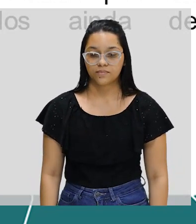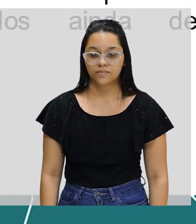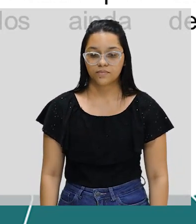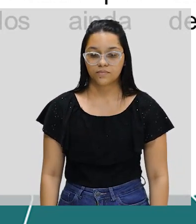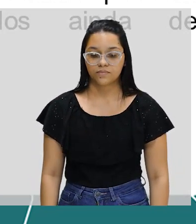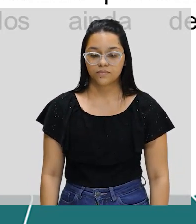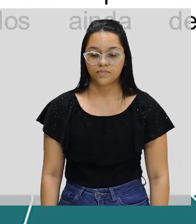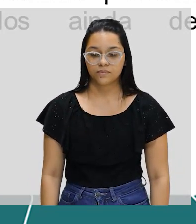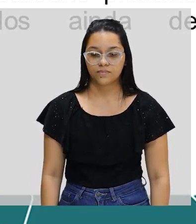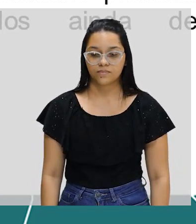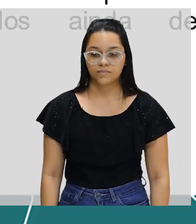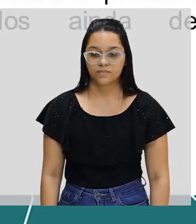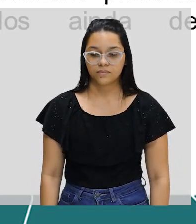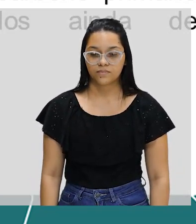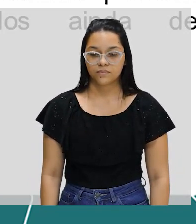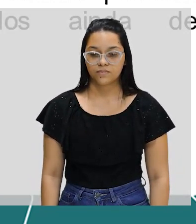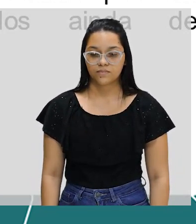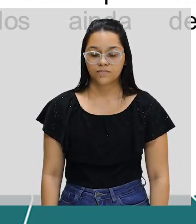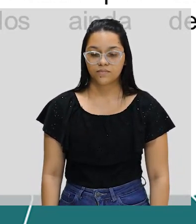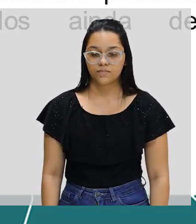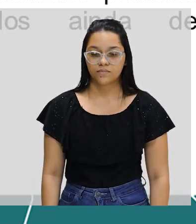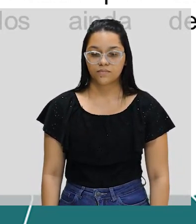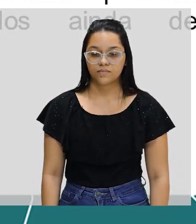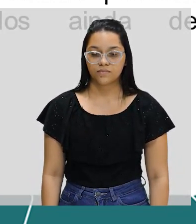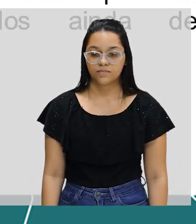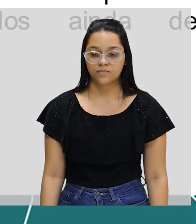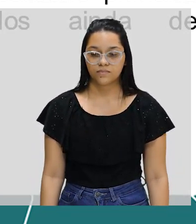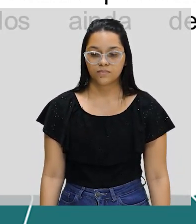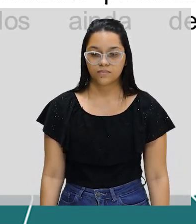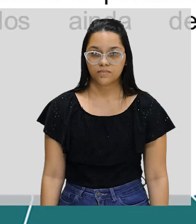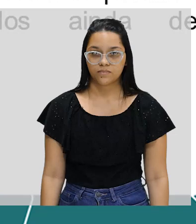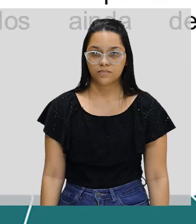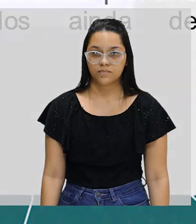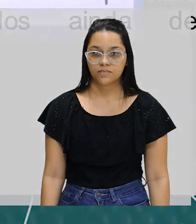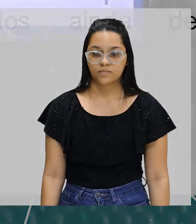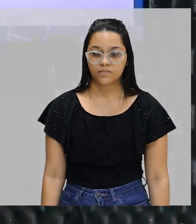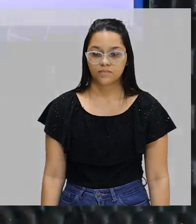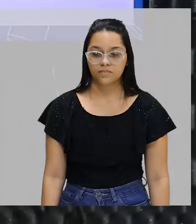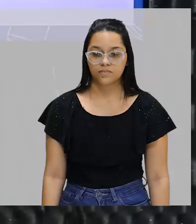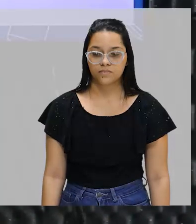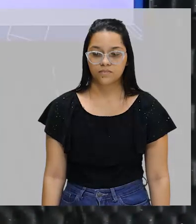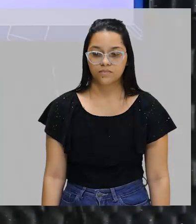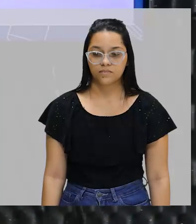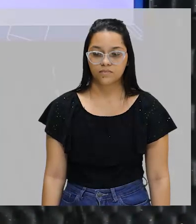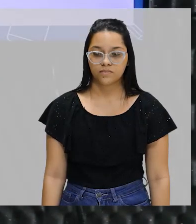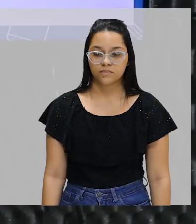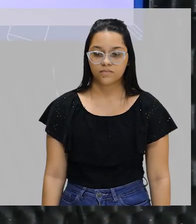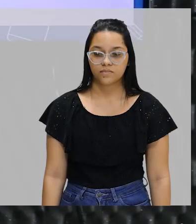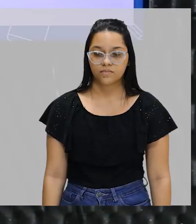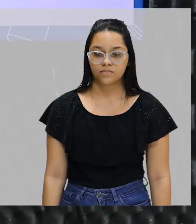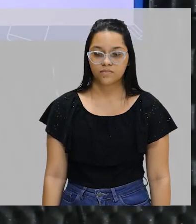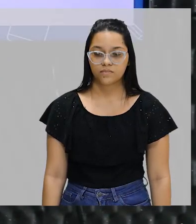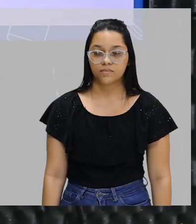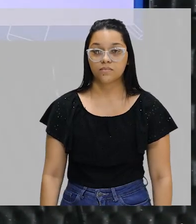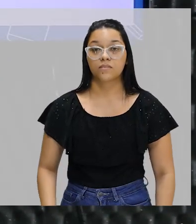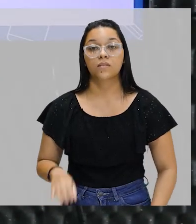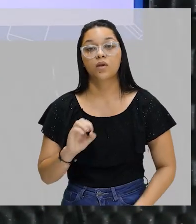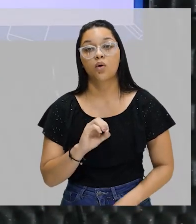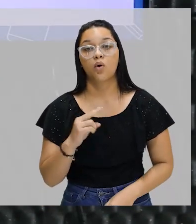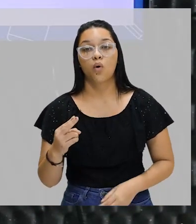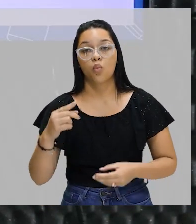sempre que sua estrutura apresentar pelo menos 3 átomos de carbonos primários, ou então